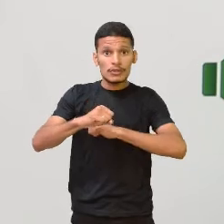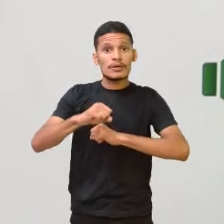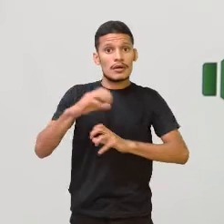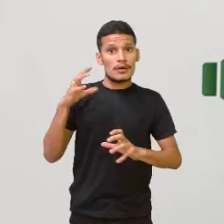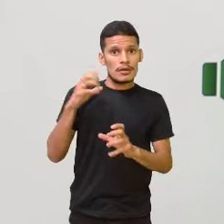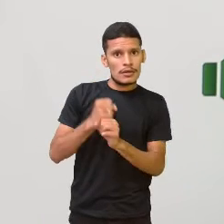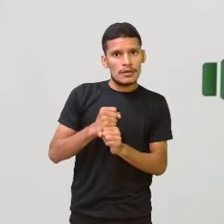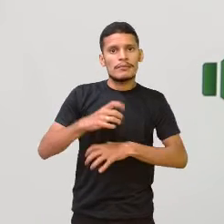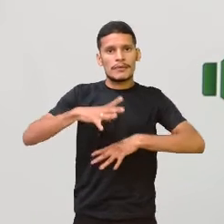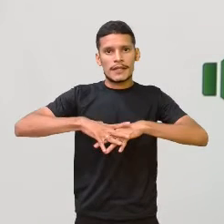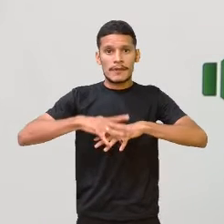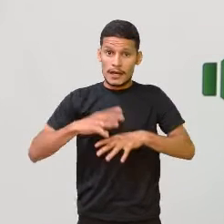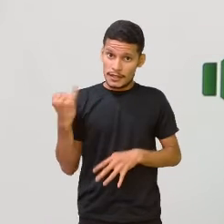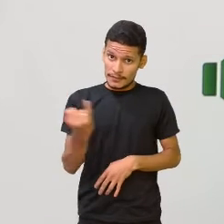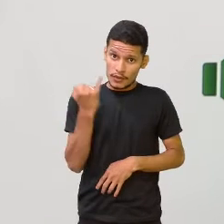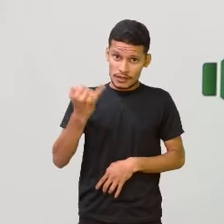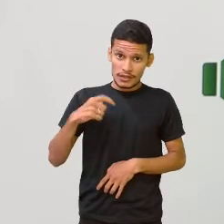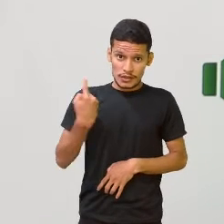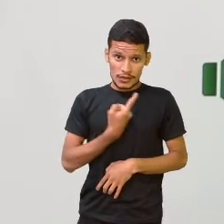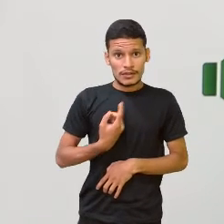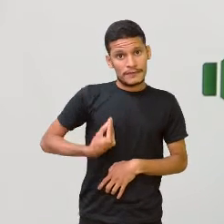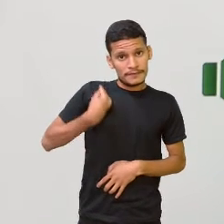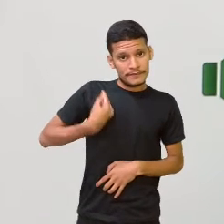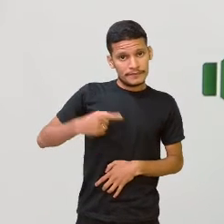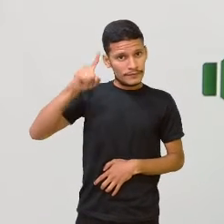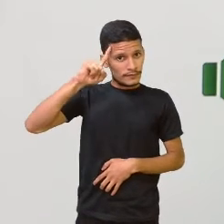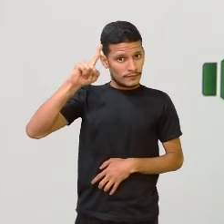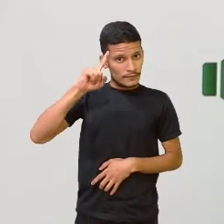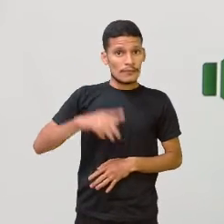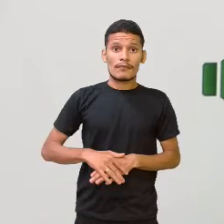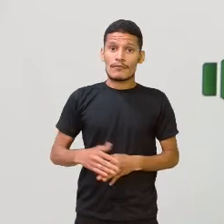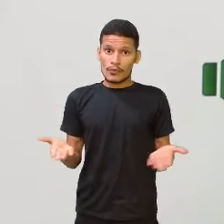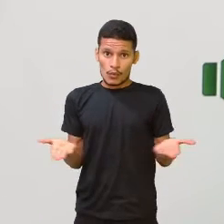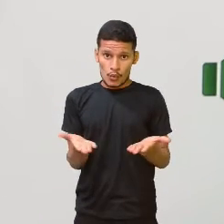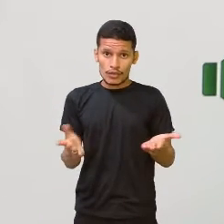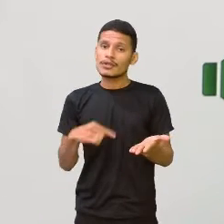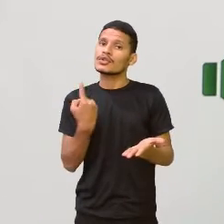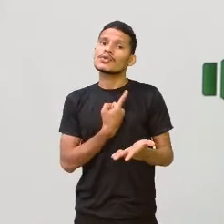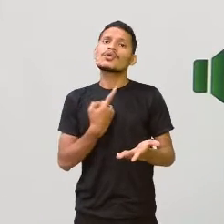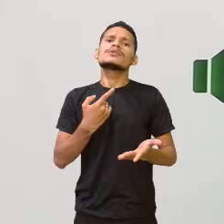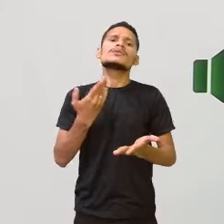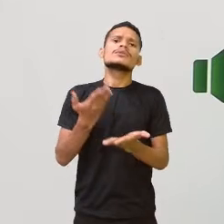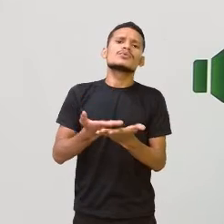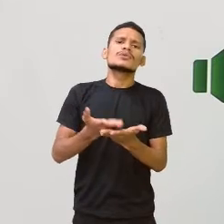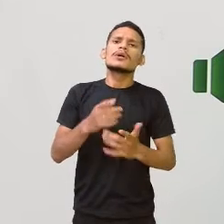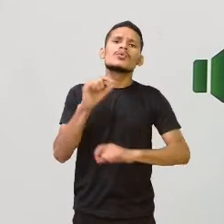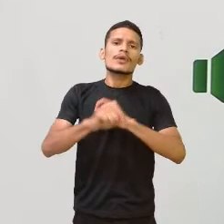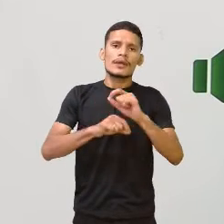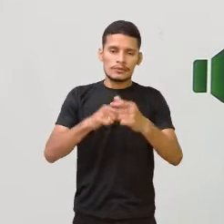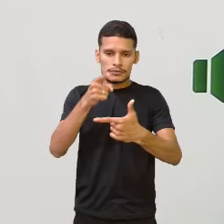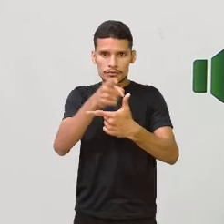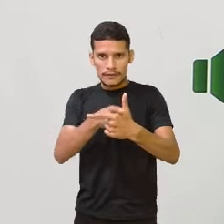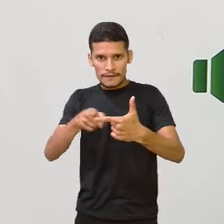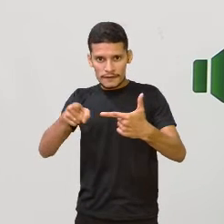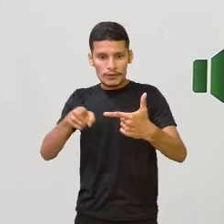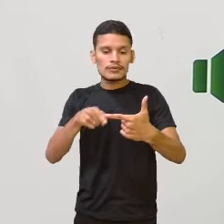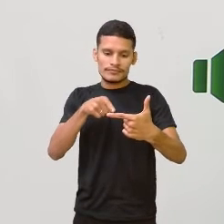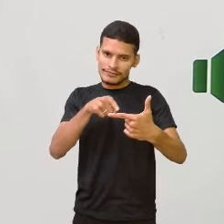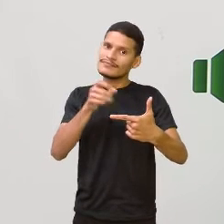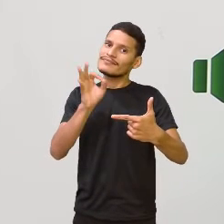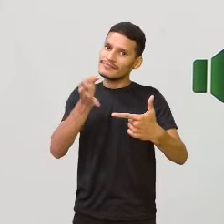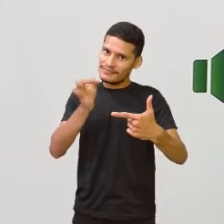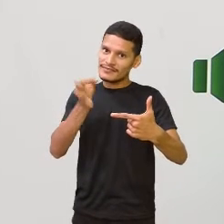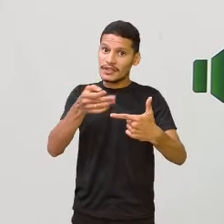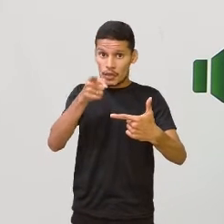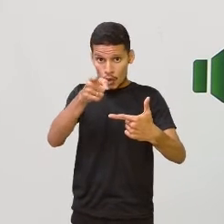matemática muito importante para o nosso dia a dia. Hoje a gente vai trabalhar divisão, isso mesmo.